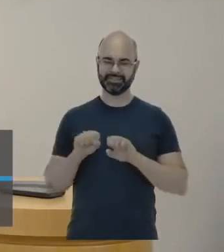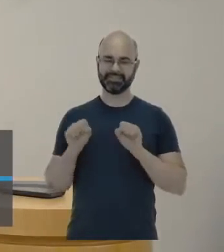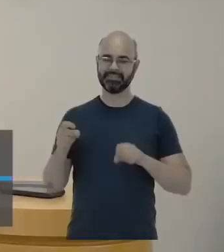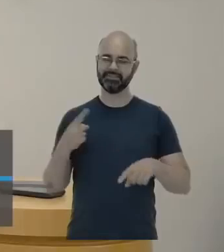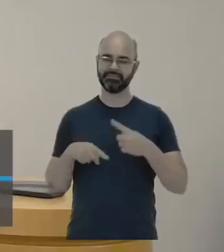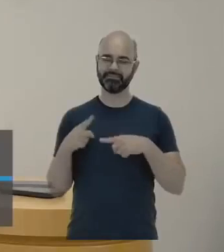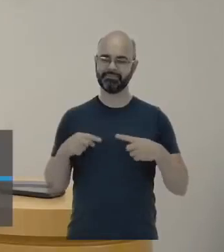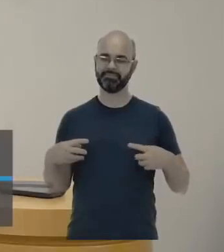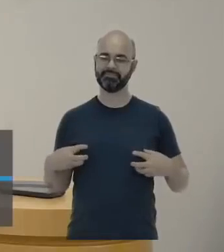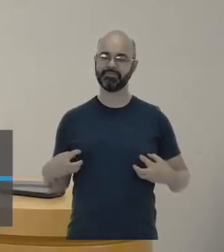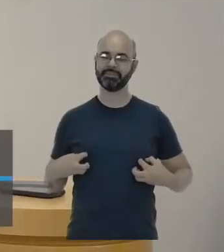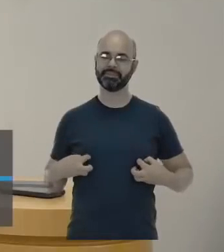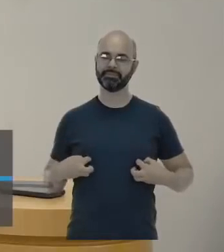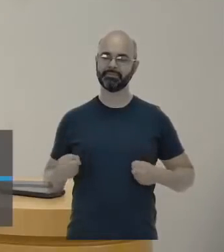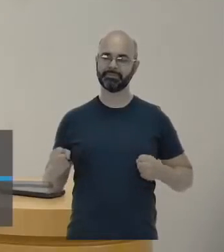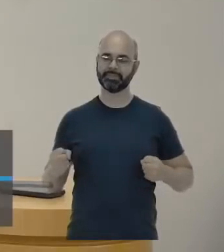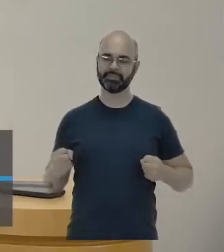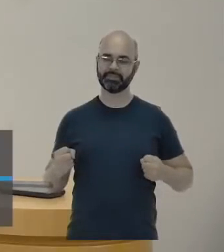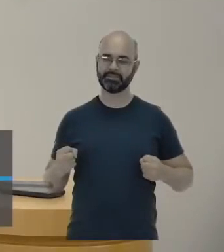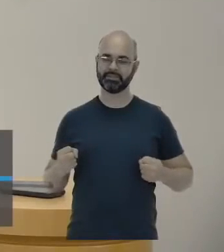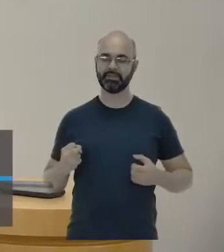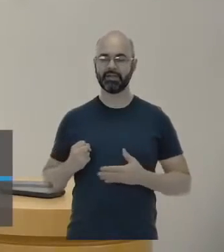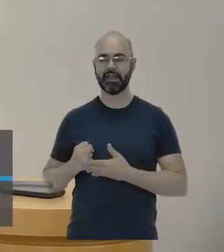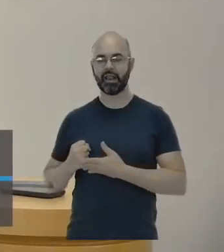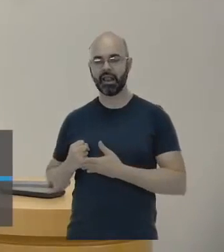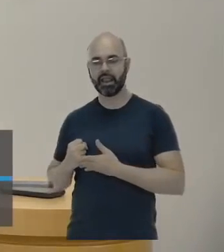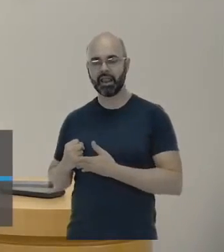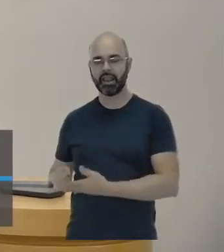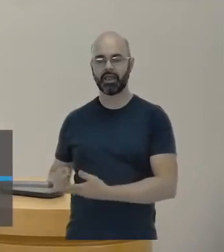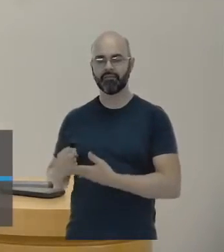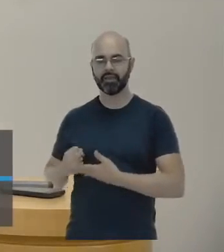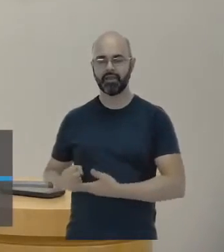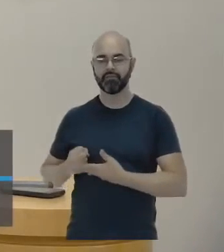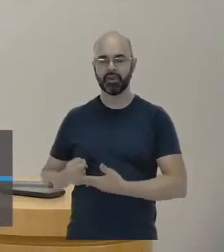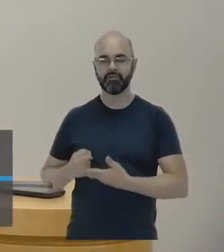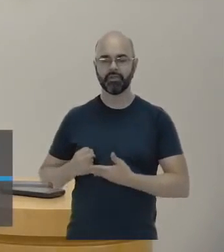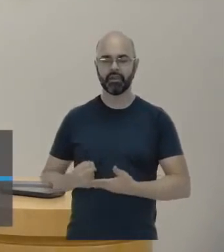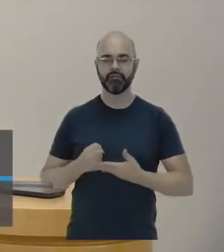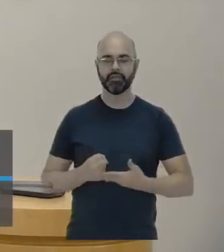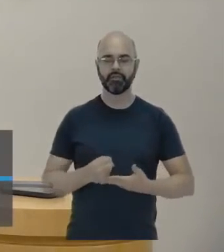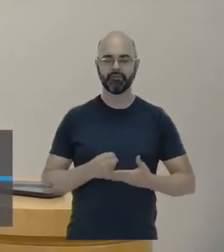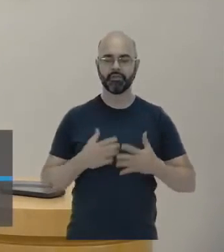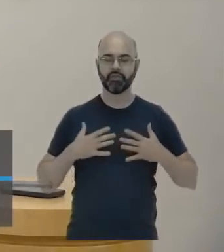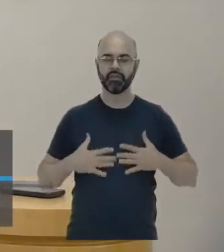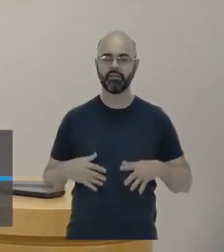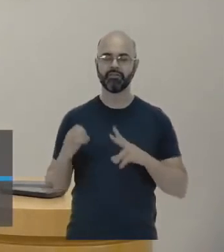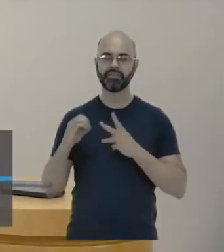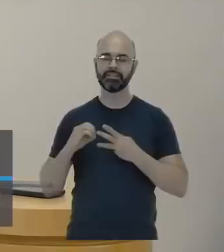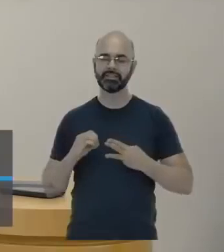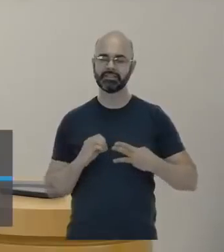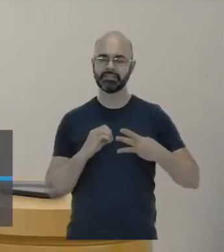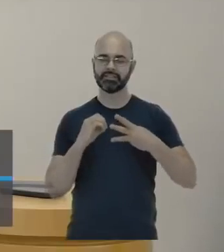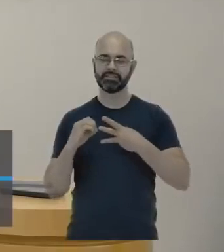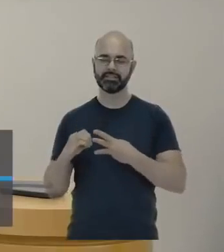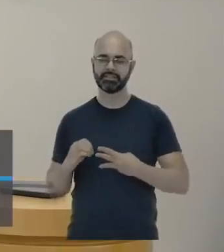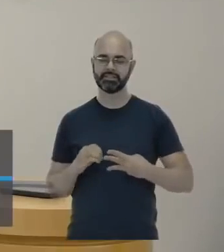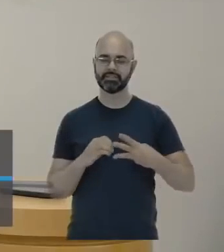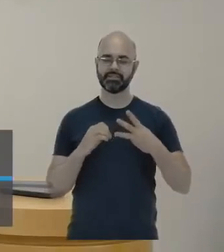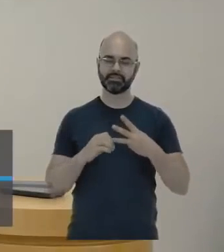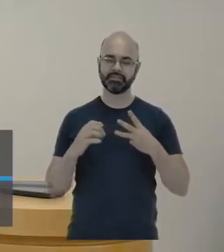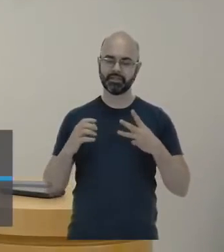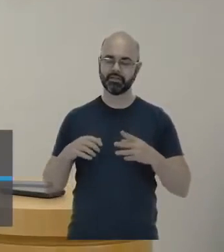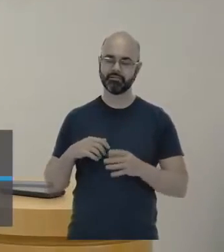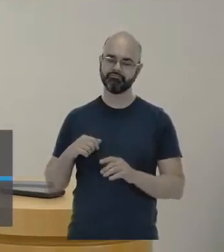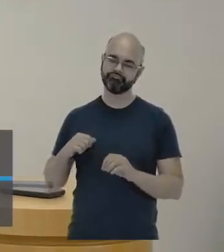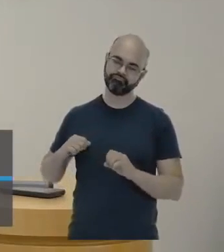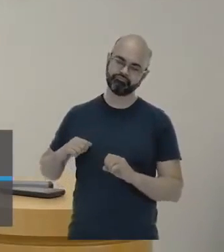esse oxigênio e vai levar célula a célula. Olha só que legal, porque lembra que o tema da aula é a